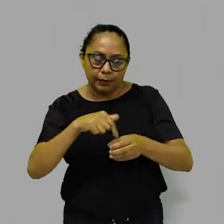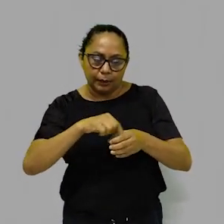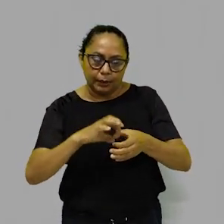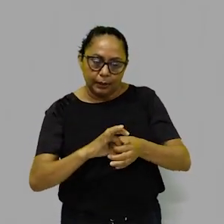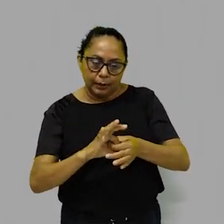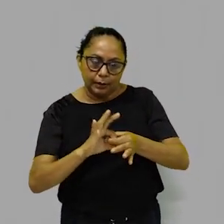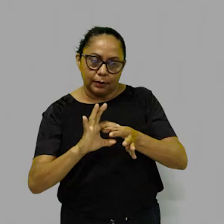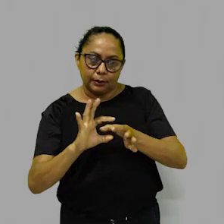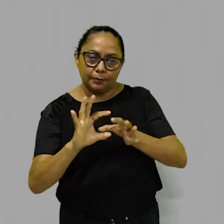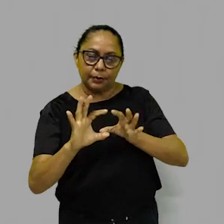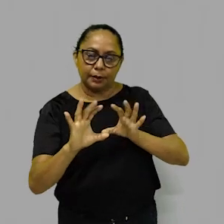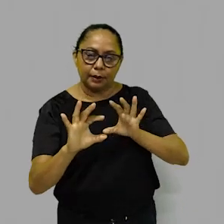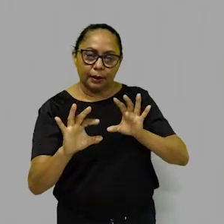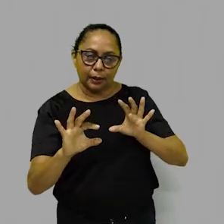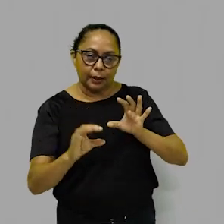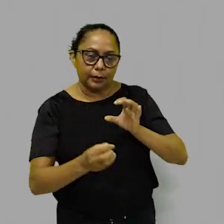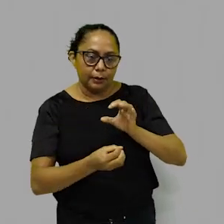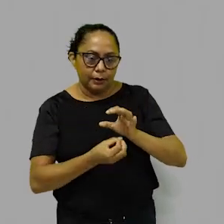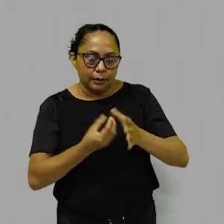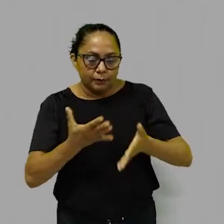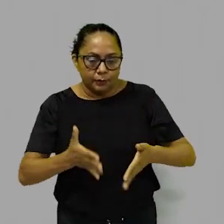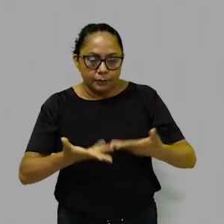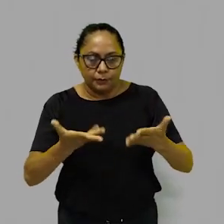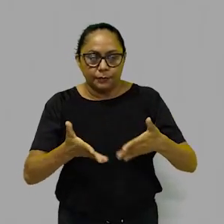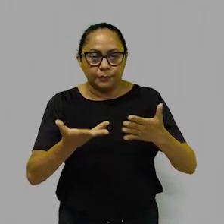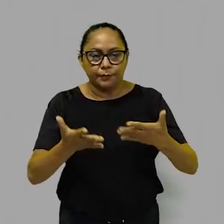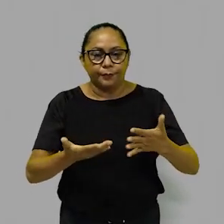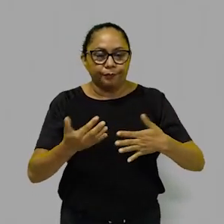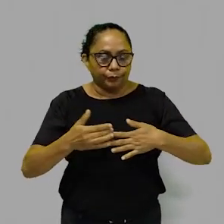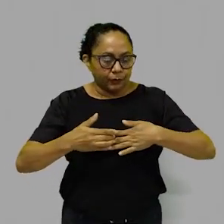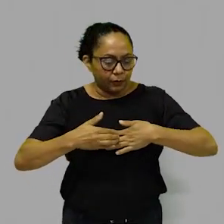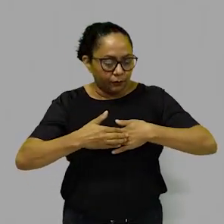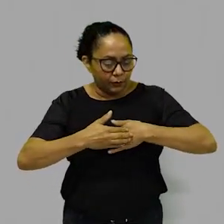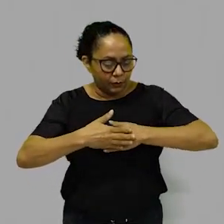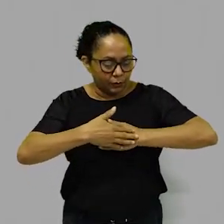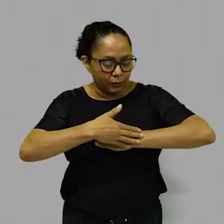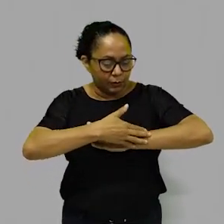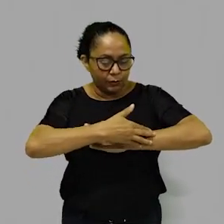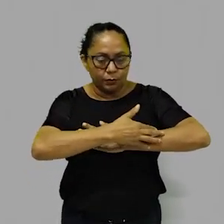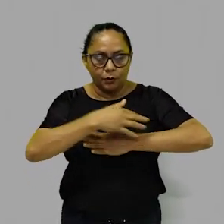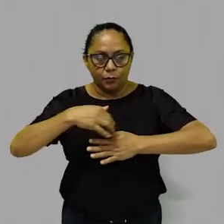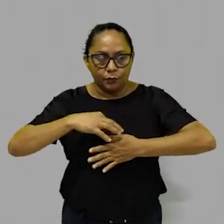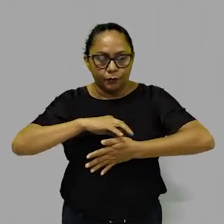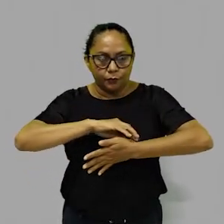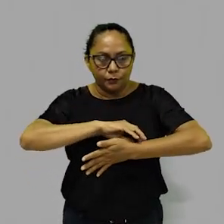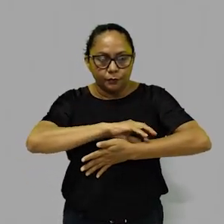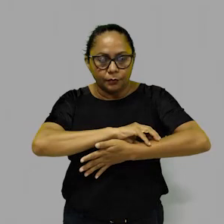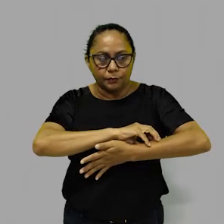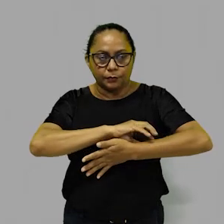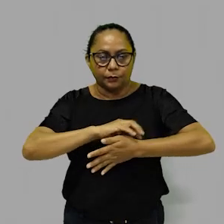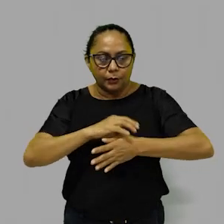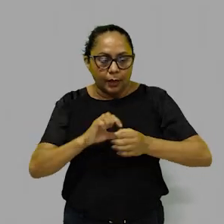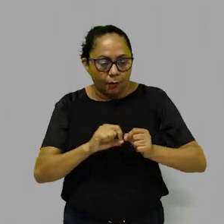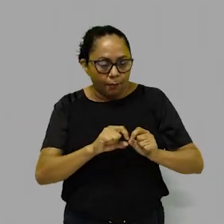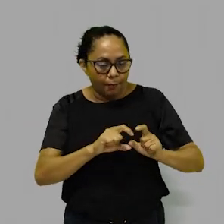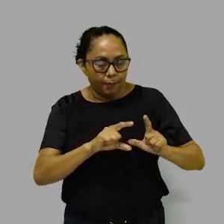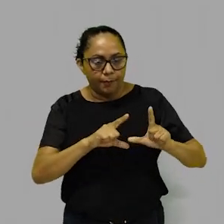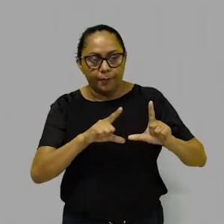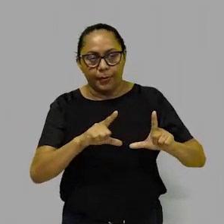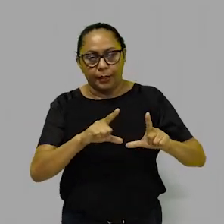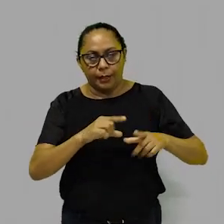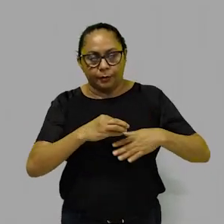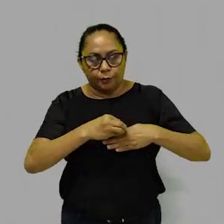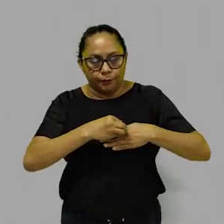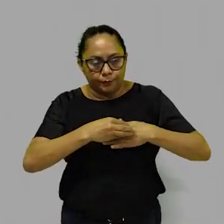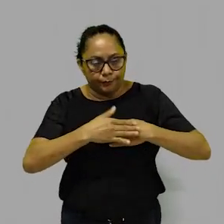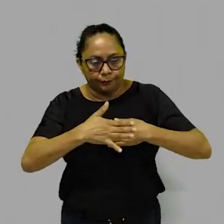e, ao ser liberada, ela vai estimular que os vasos sanguíneos, né, tenham um aumento na sua permeabilidade. Olha